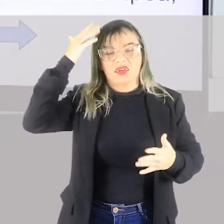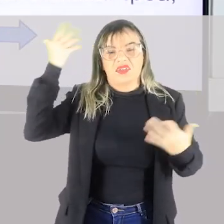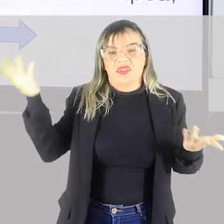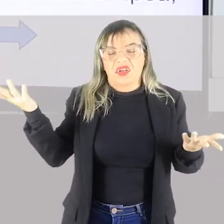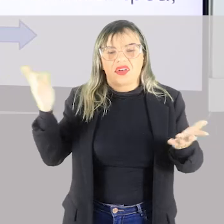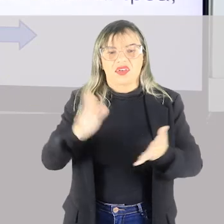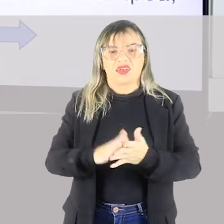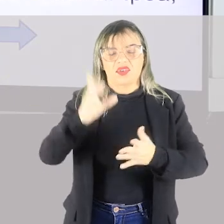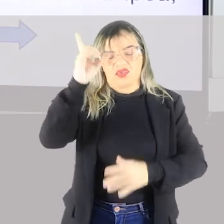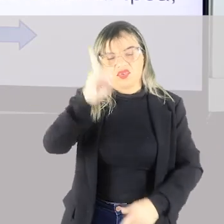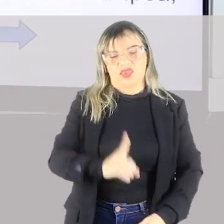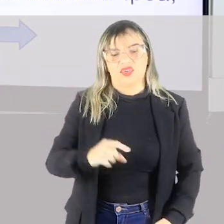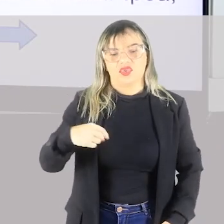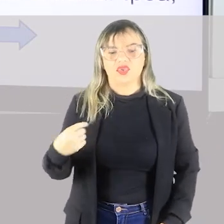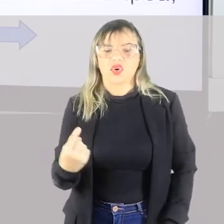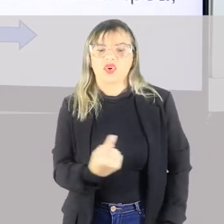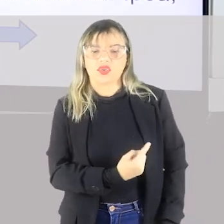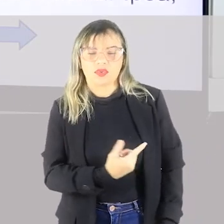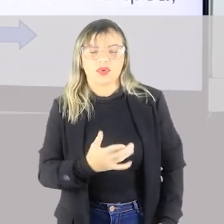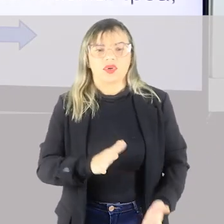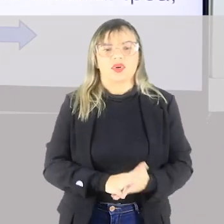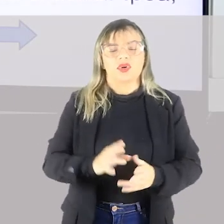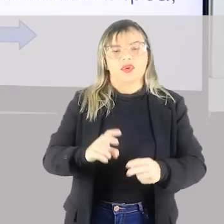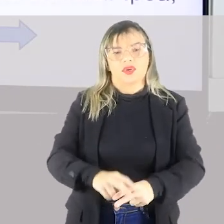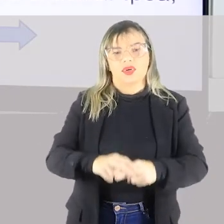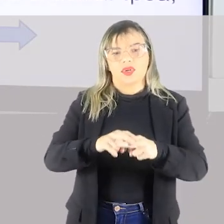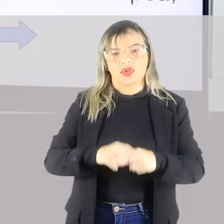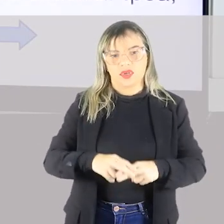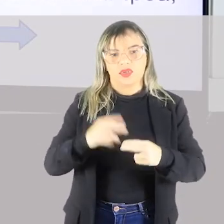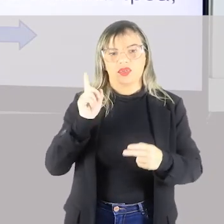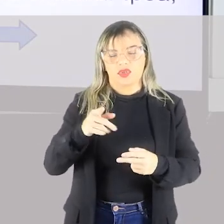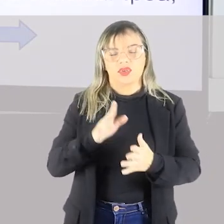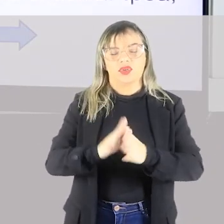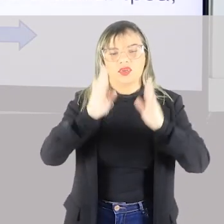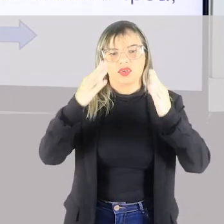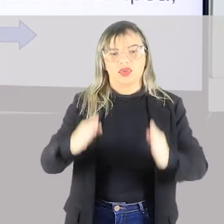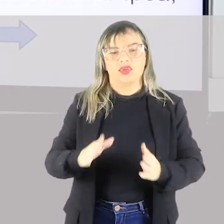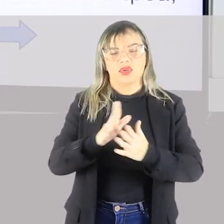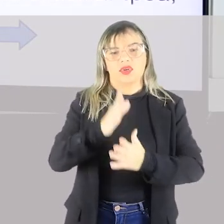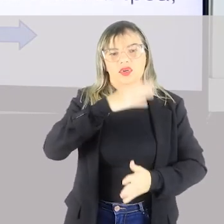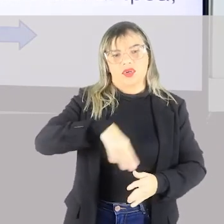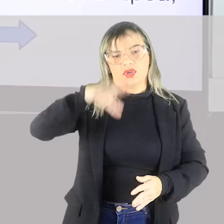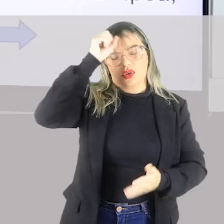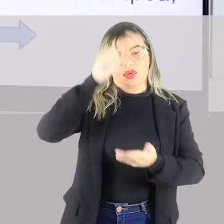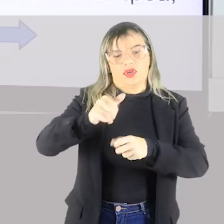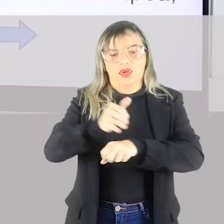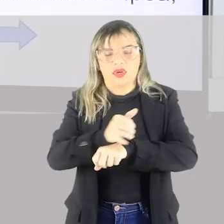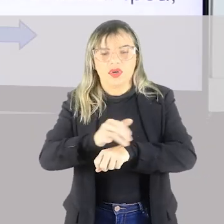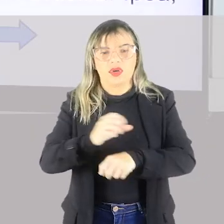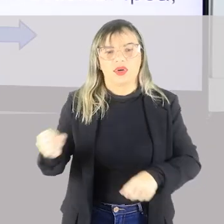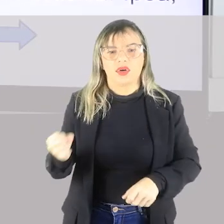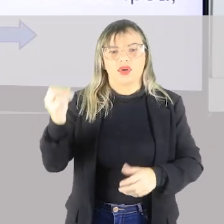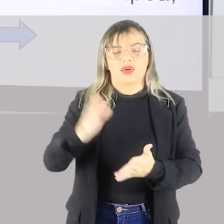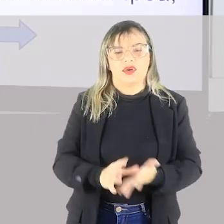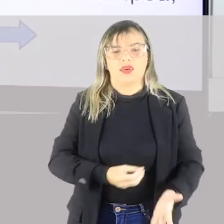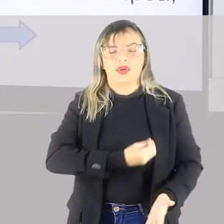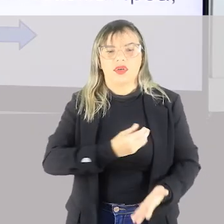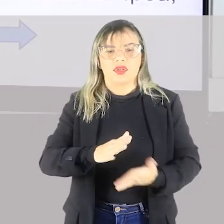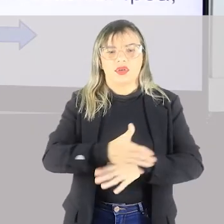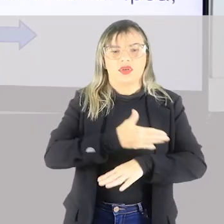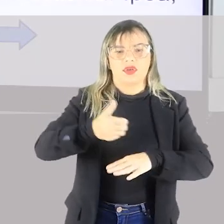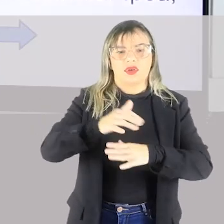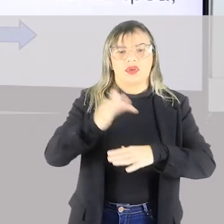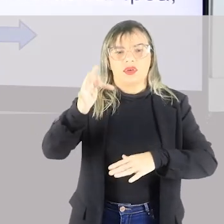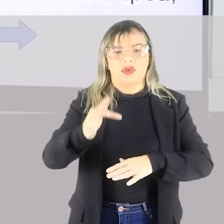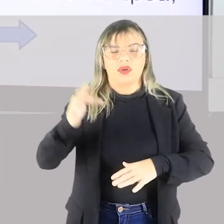delas. Por isso que eu te falei ainda há pouco, o conhecimento é uma arma fundamental para a gente ter uma vida melhor no futuro,